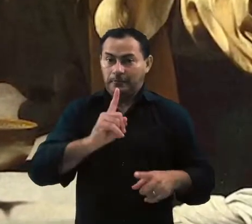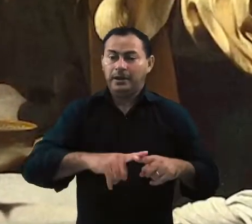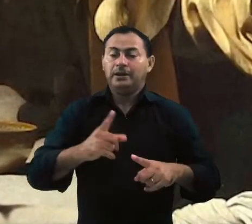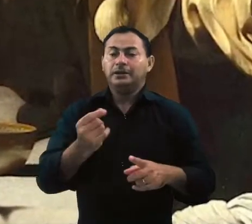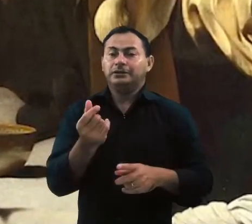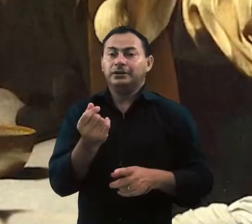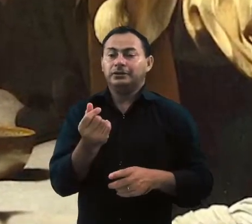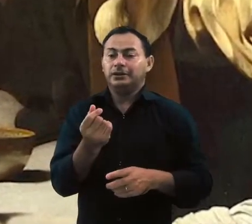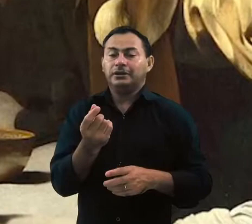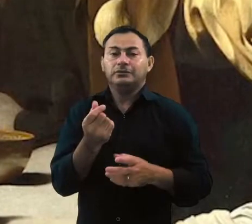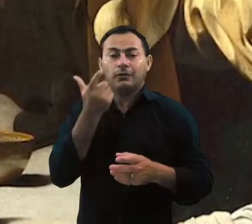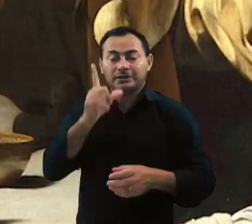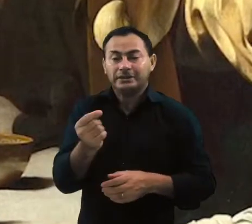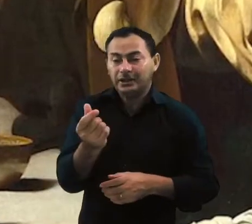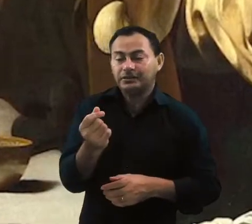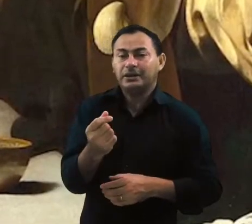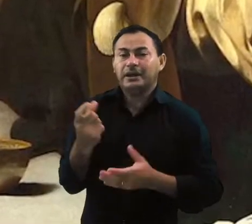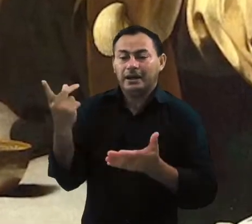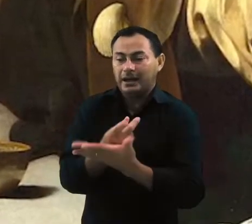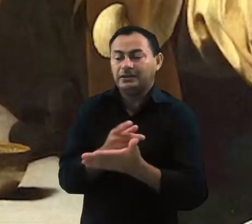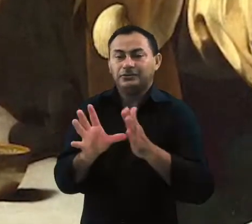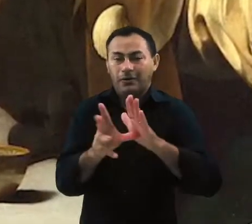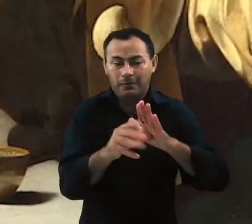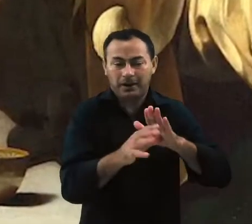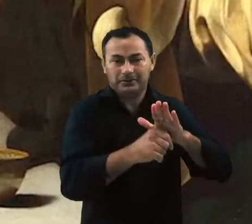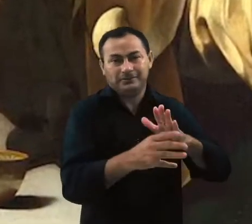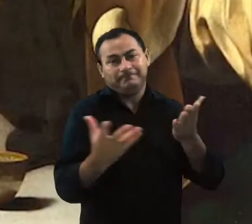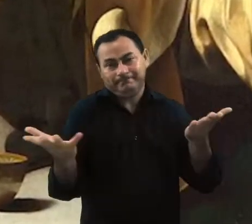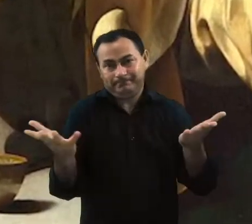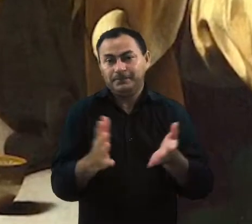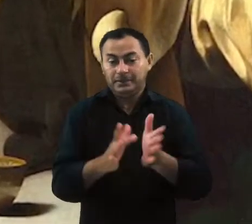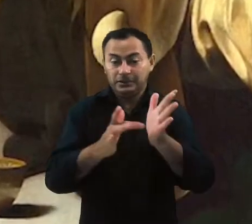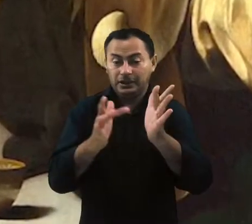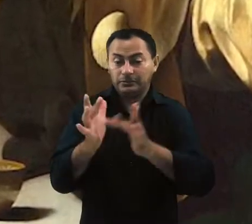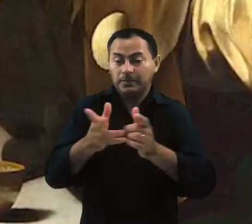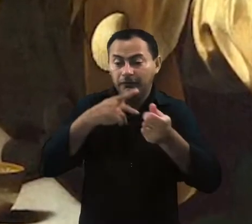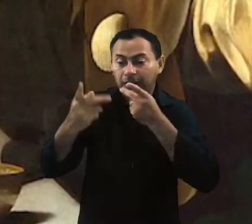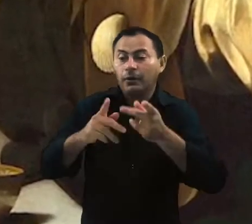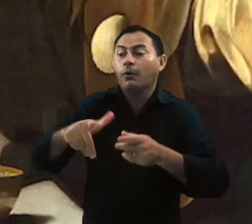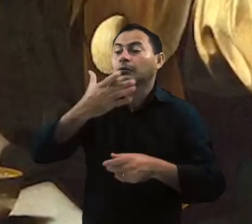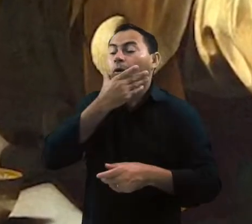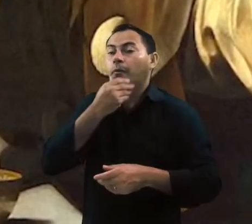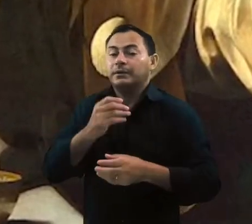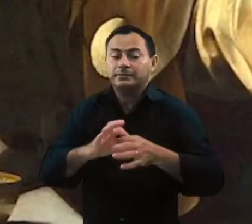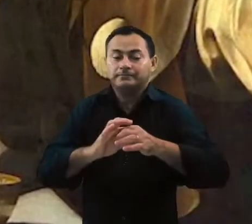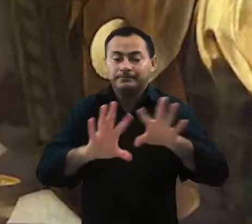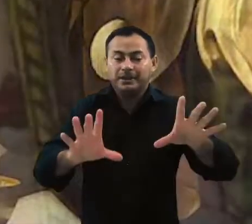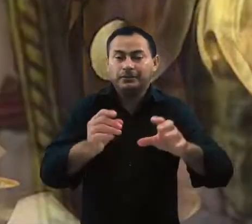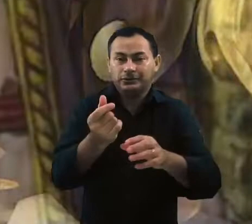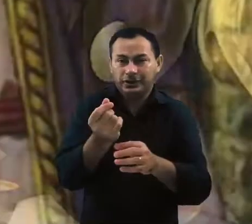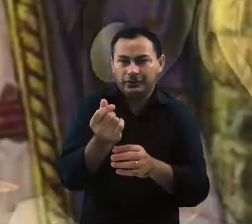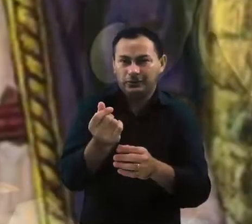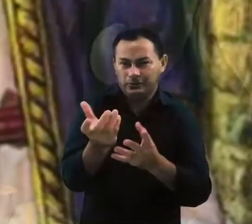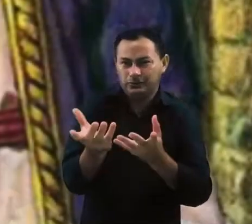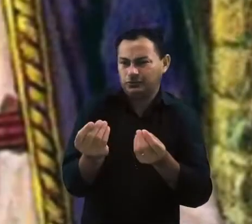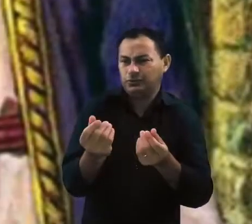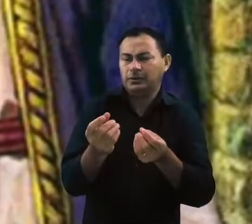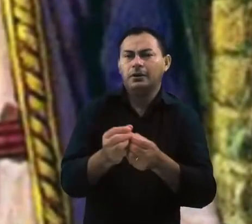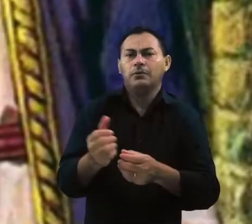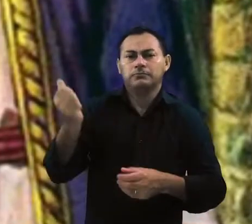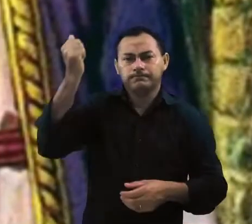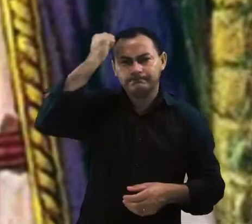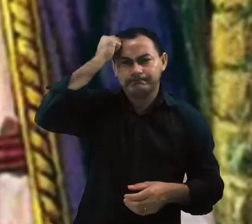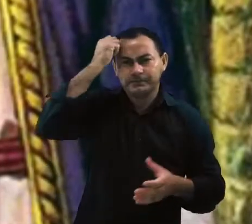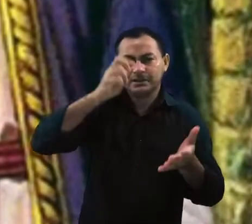mas por que aplicar o teu dinheiro conseguido de maneira desonesta dinheiro roubado que Jesus falou também para outro homem se livrar que o dinheiro